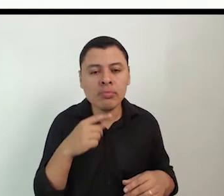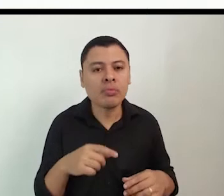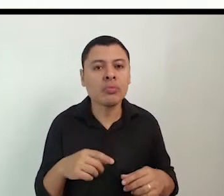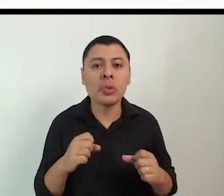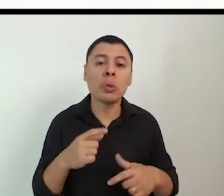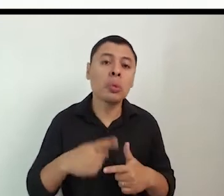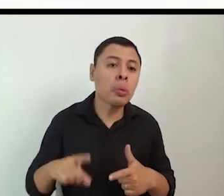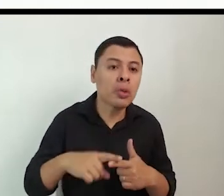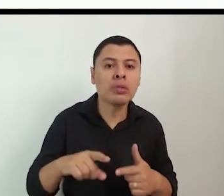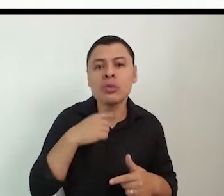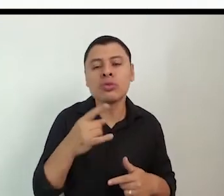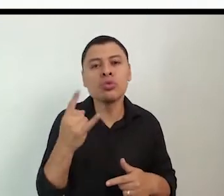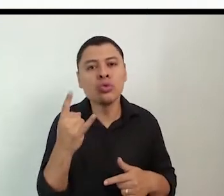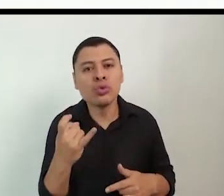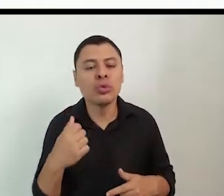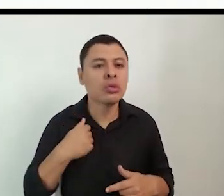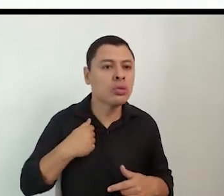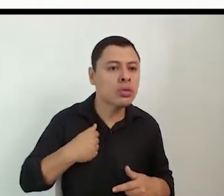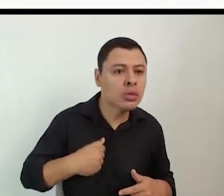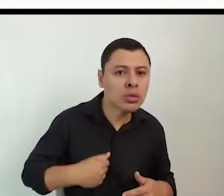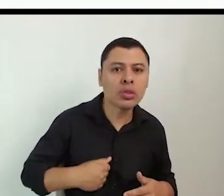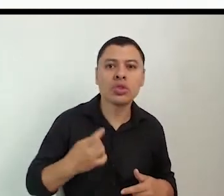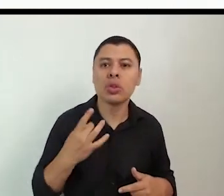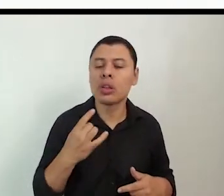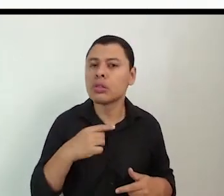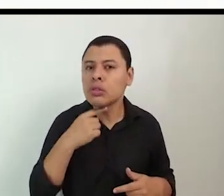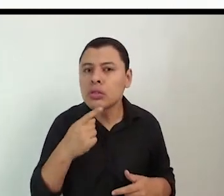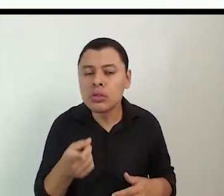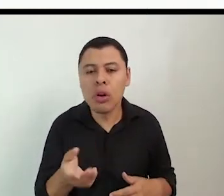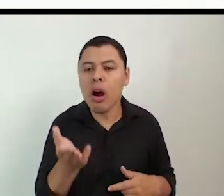higiene pessoal, ter problemas de se alimentar, né?